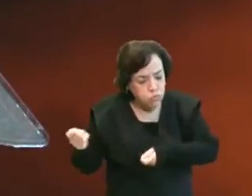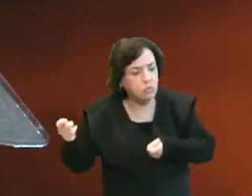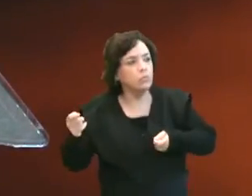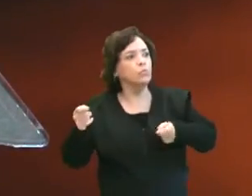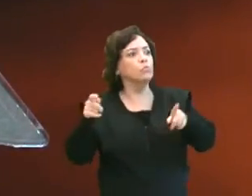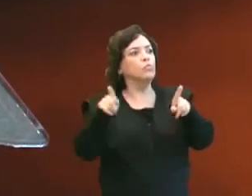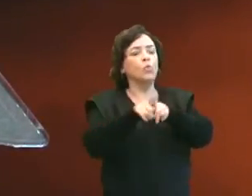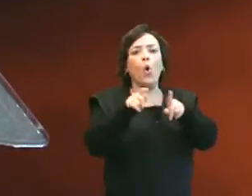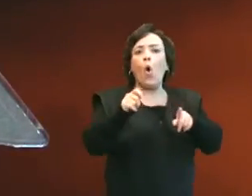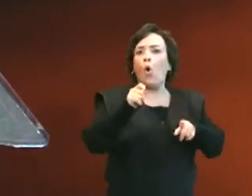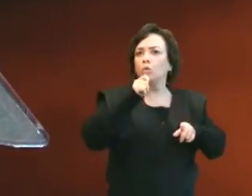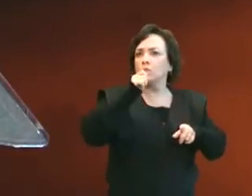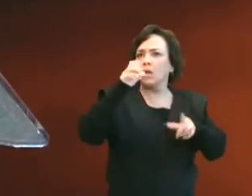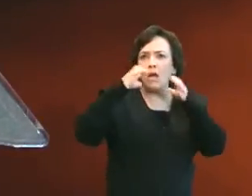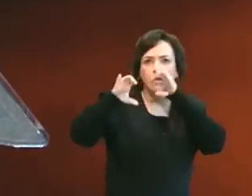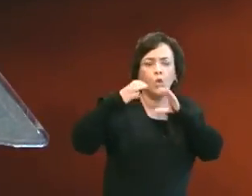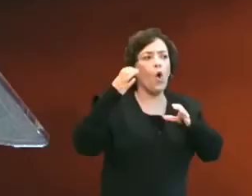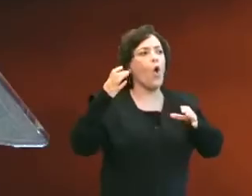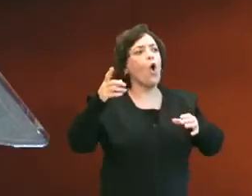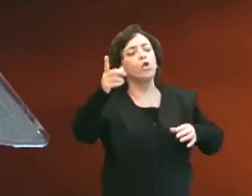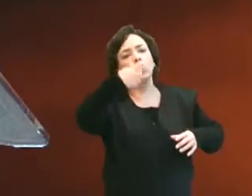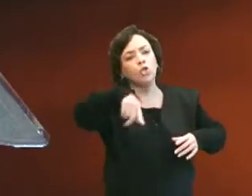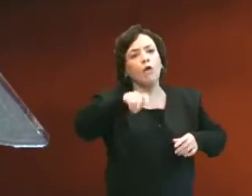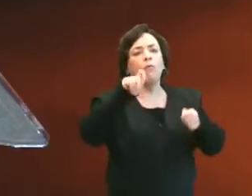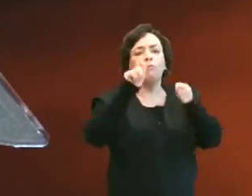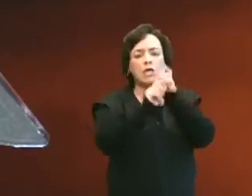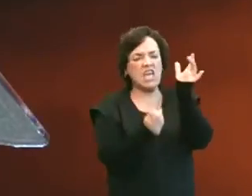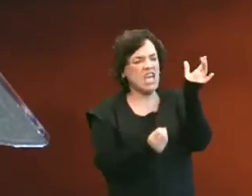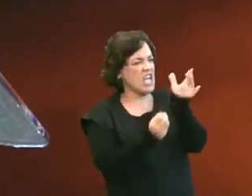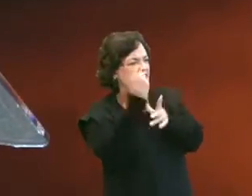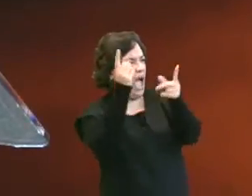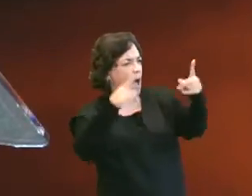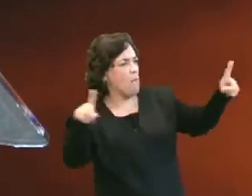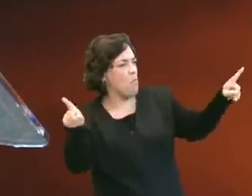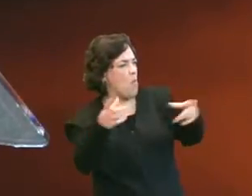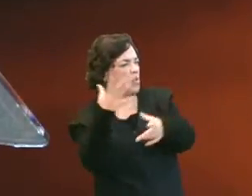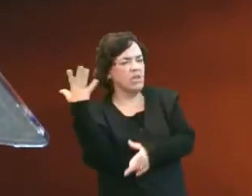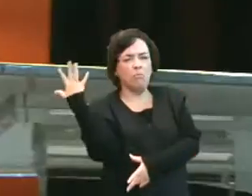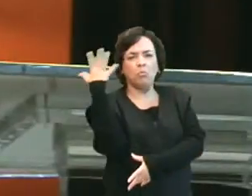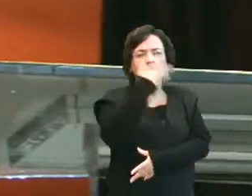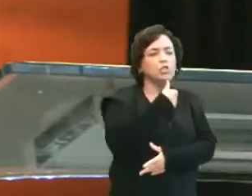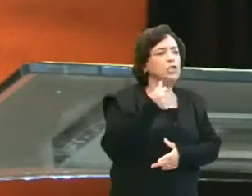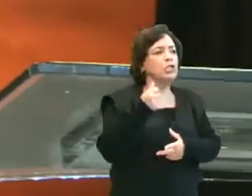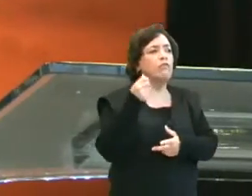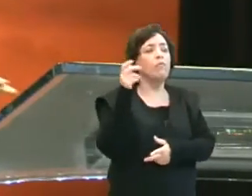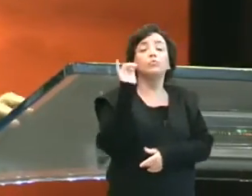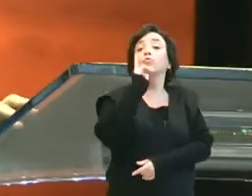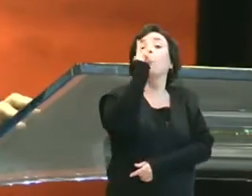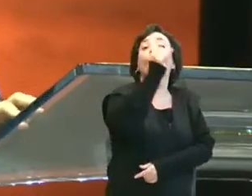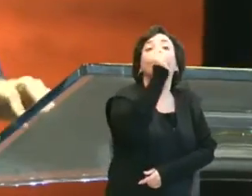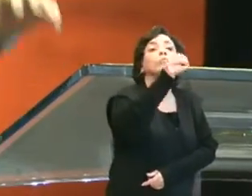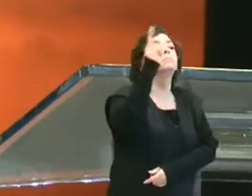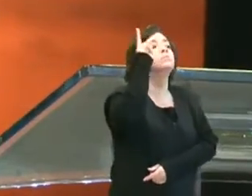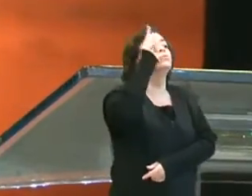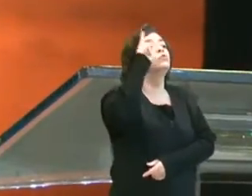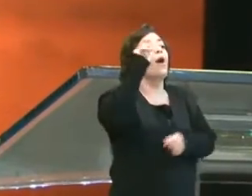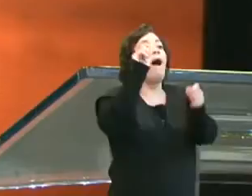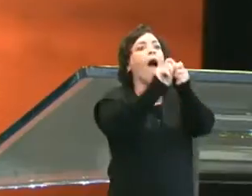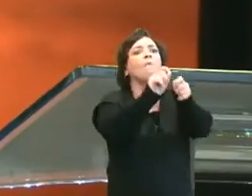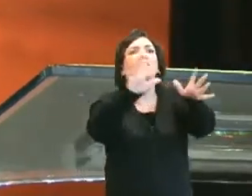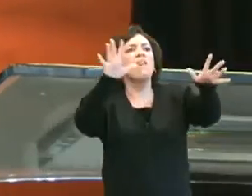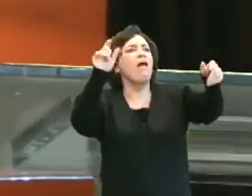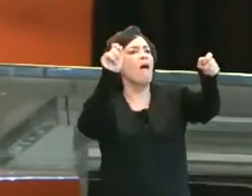para que possamos compor novas canções e contar a história do que Deus está fazendo em nossos dias. Uma